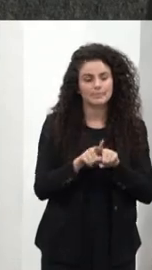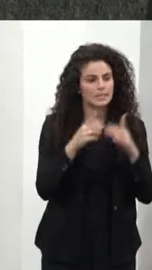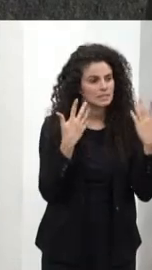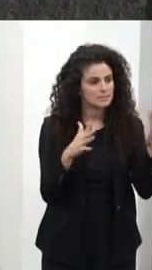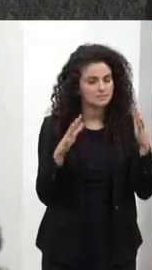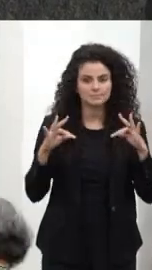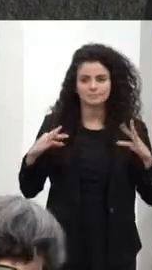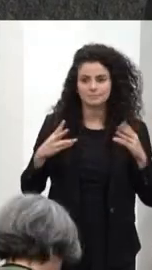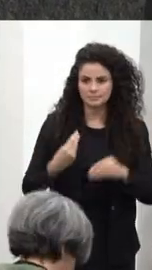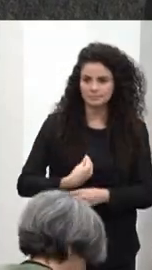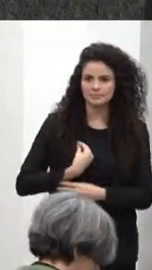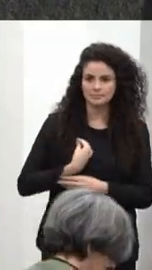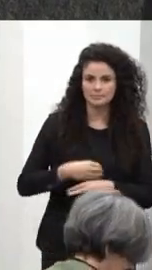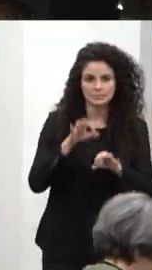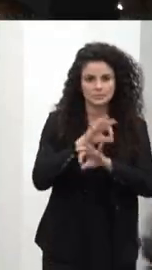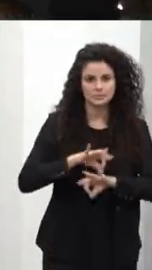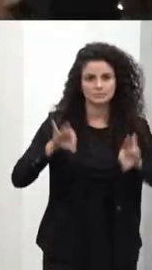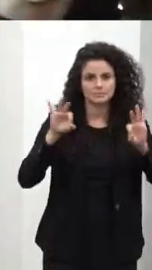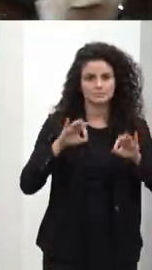foi foi ótimo